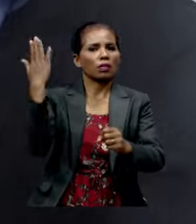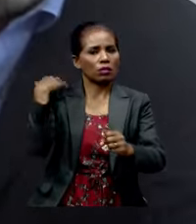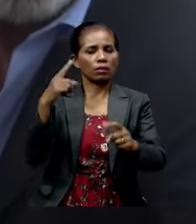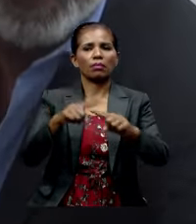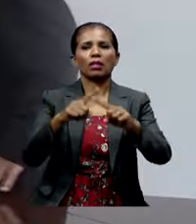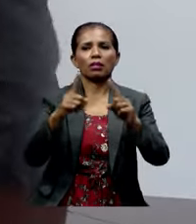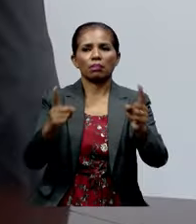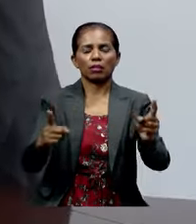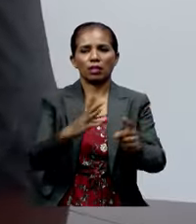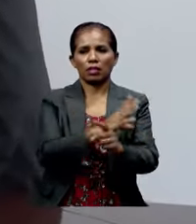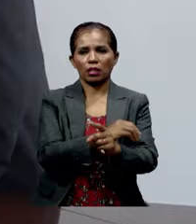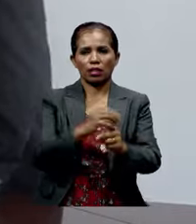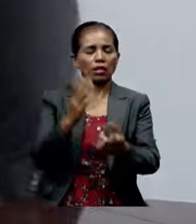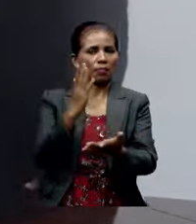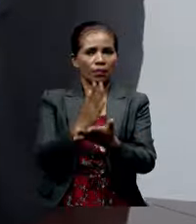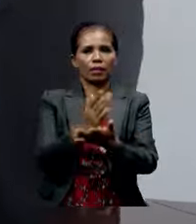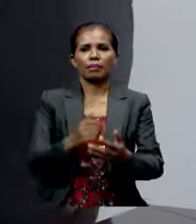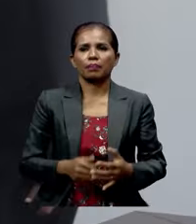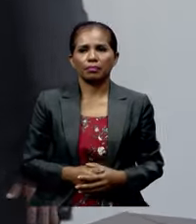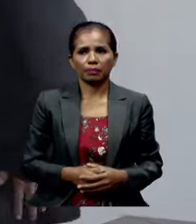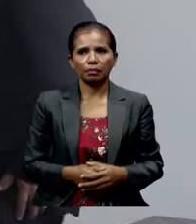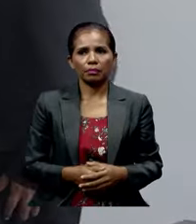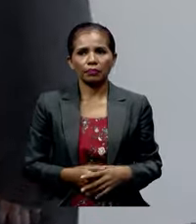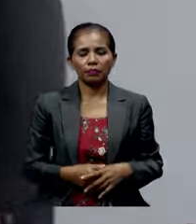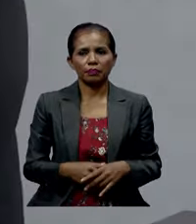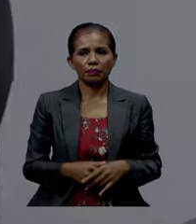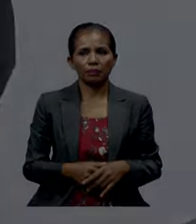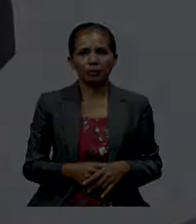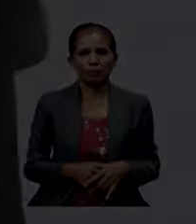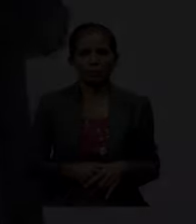realidade konstrusaun refere paradu hela. Bem-vinda Simenes, Tomás Soares, Ziemen.